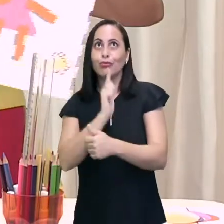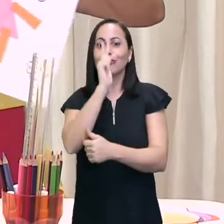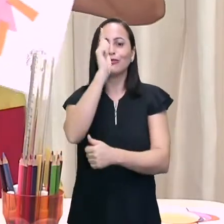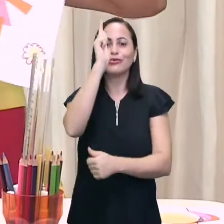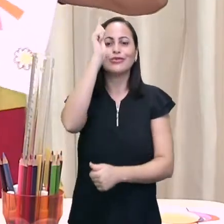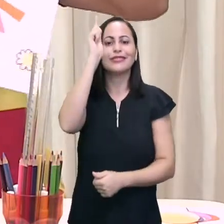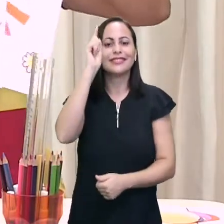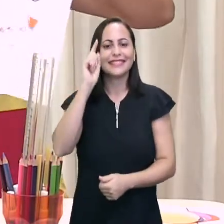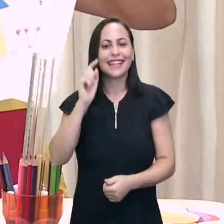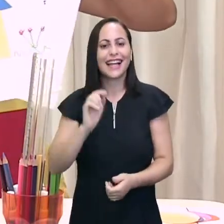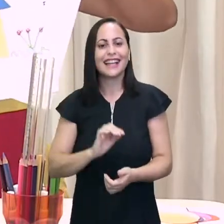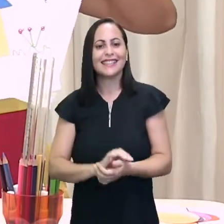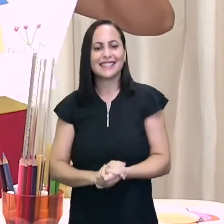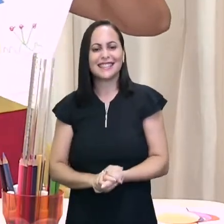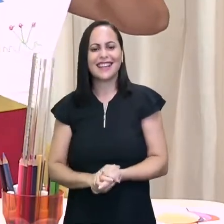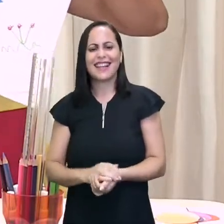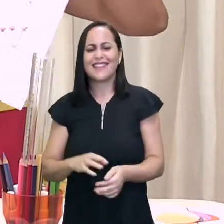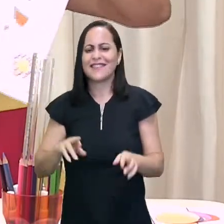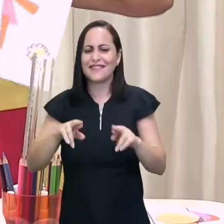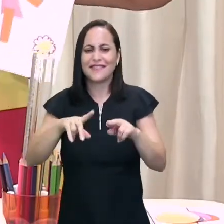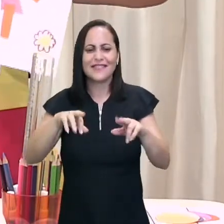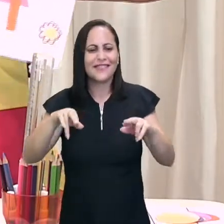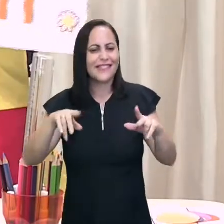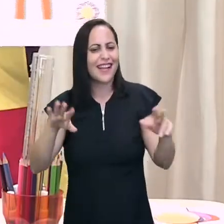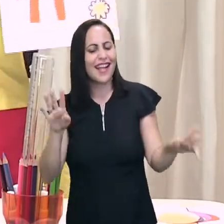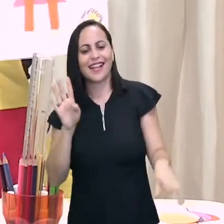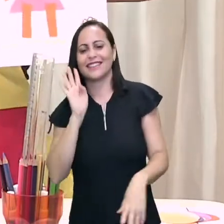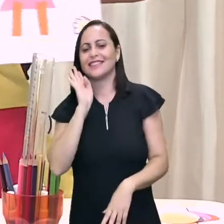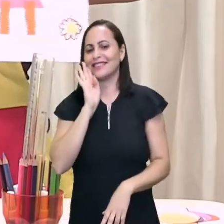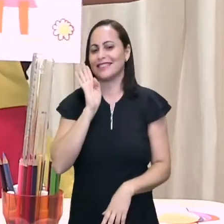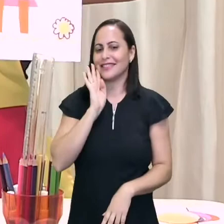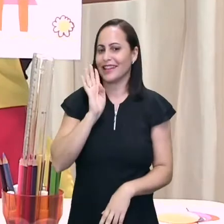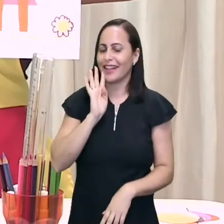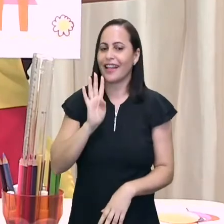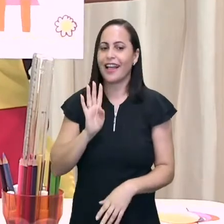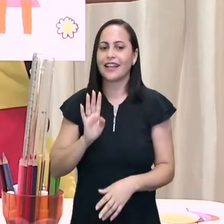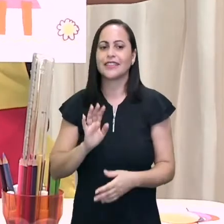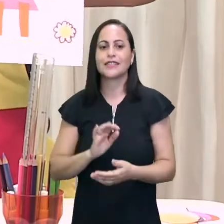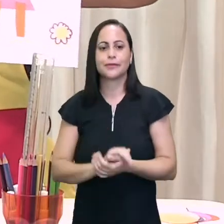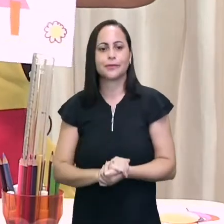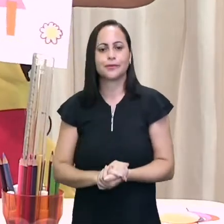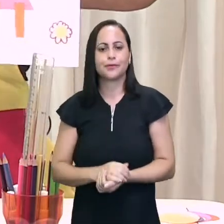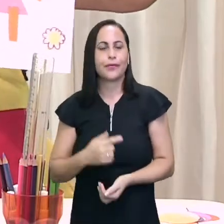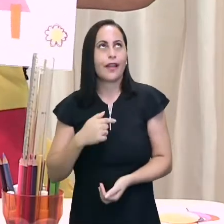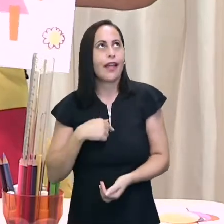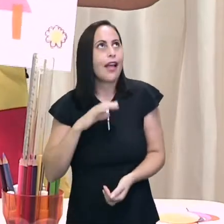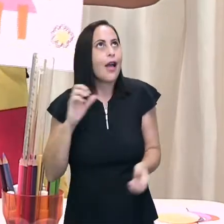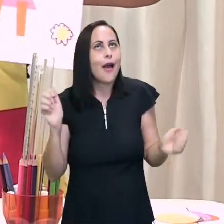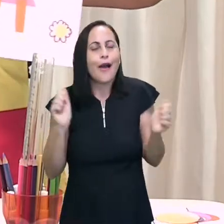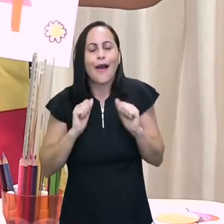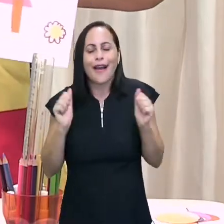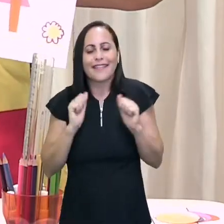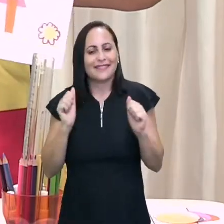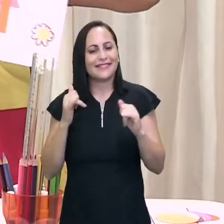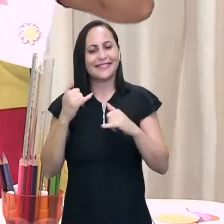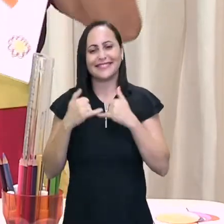Foguete. Muitas coisas legais com as formas geométricas. Eu amo essa brincadeira. Eu